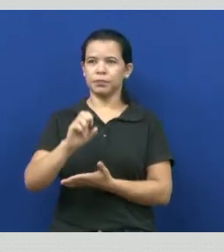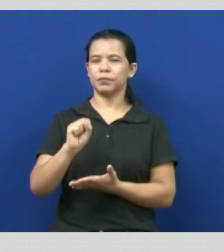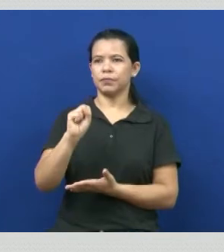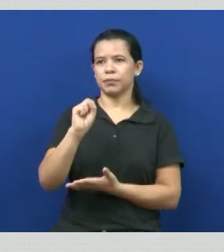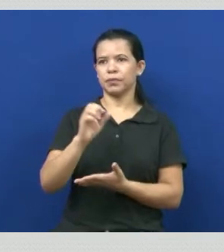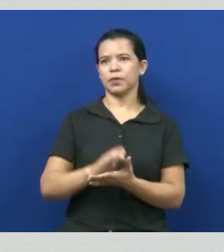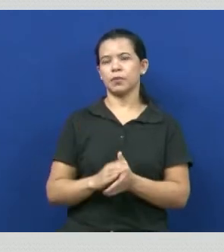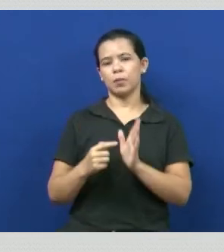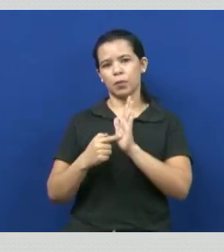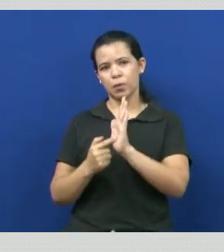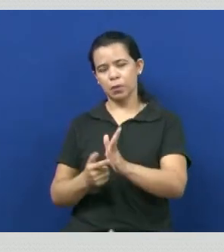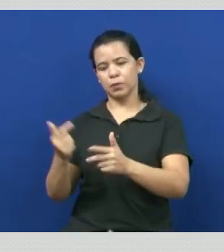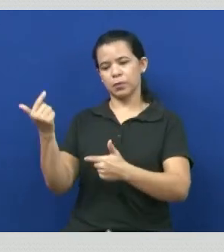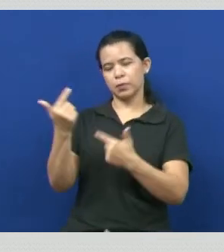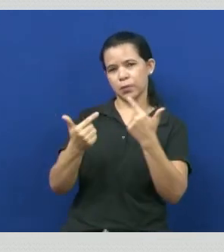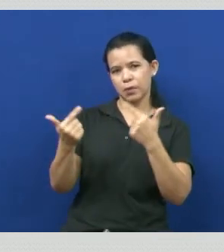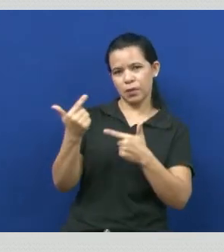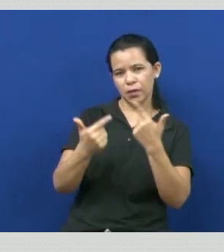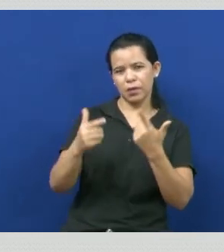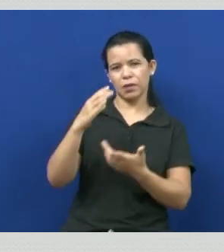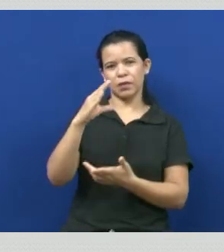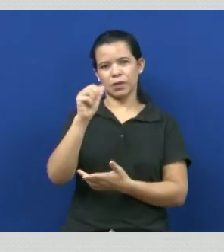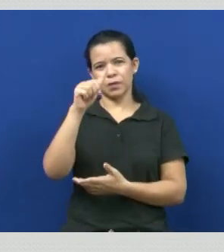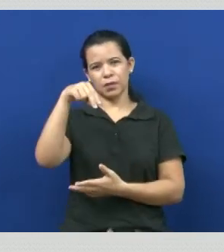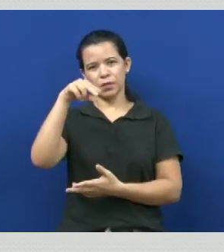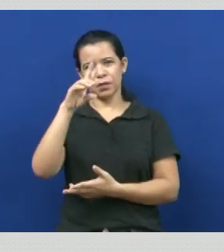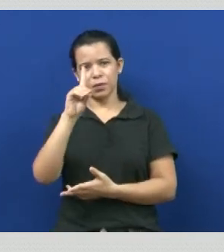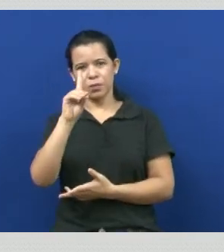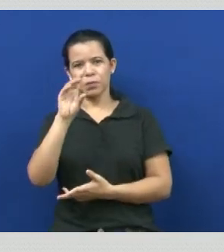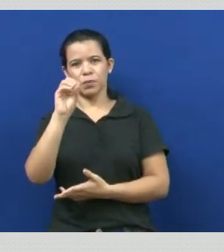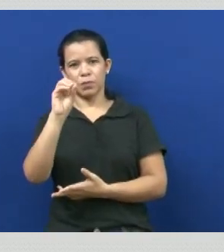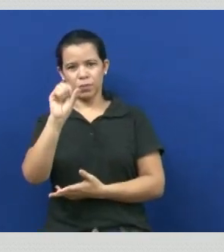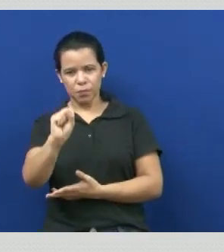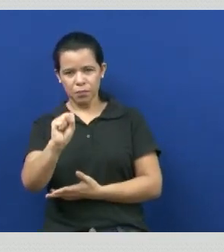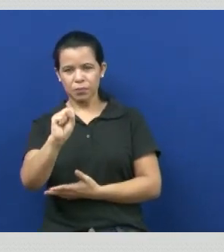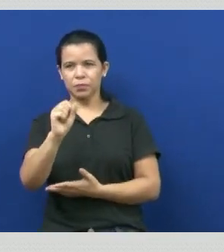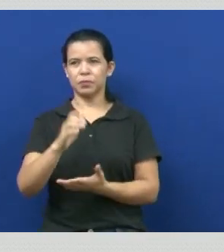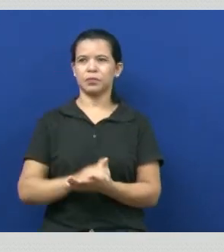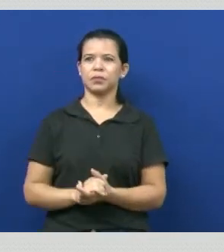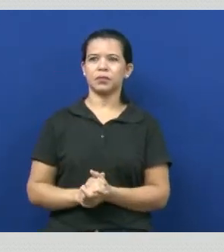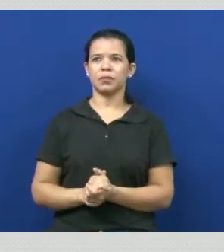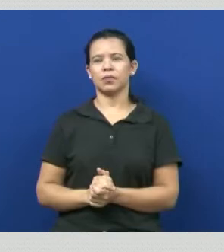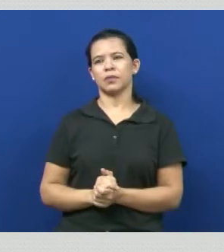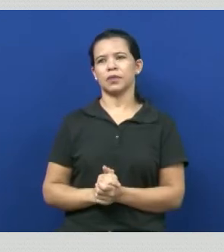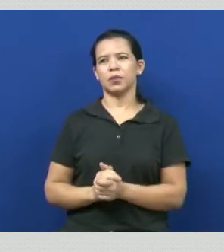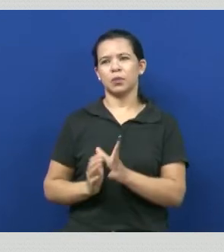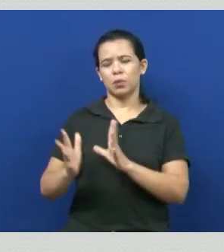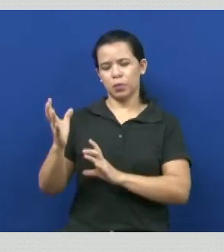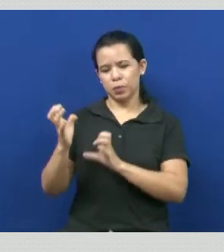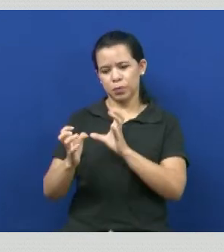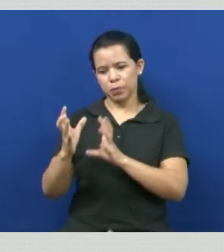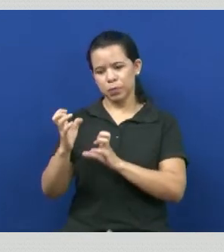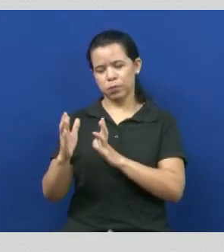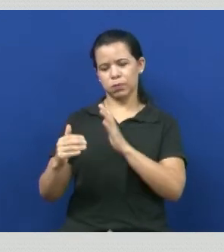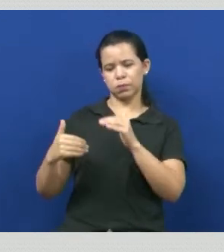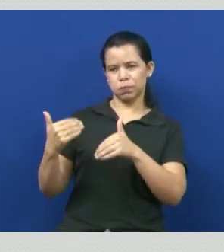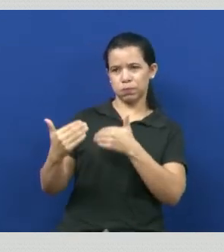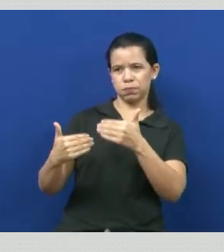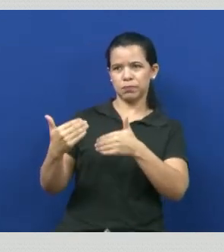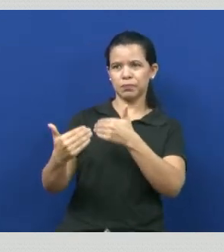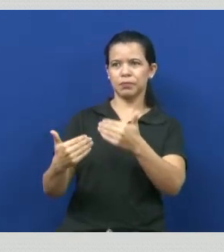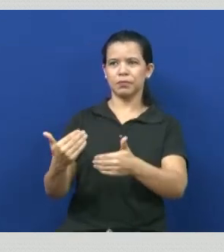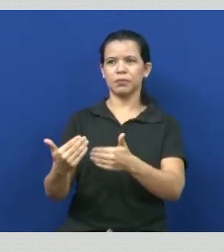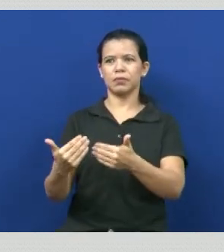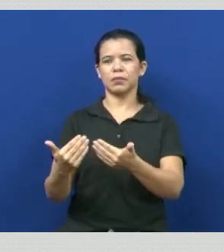da Guerra dos Canudos, aquela que aconteceu lá no Nordeste que nós acabamos de falar. Né? E os conflitos ocorridos durante o período.